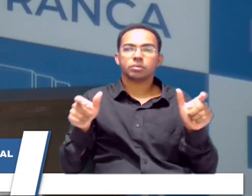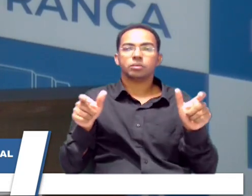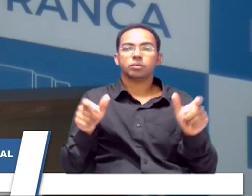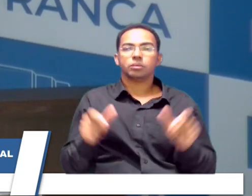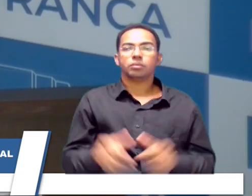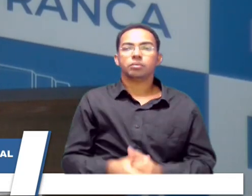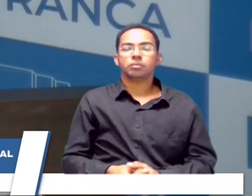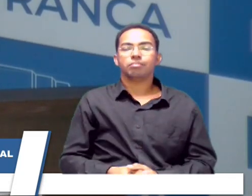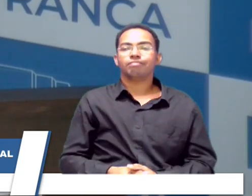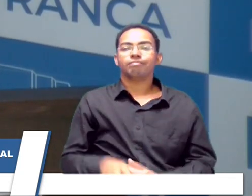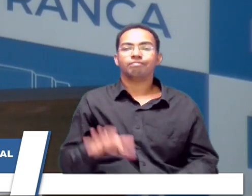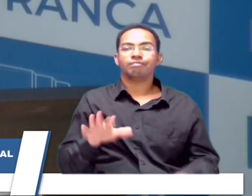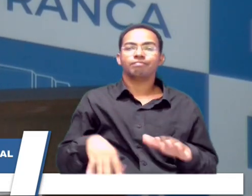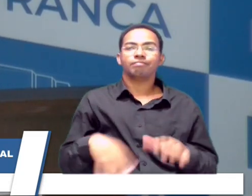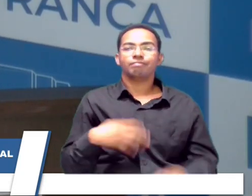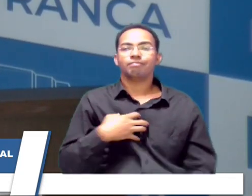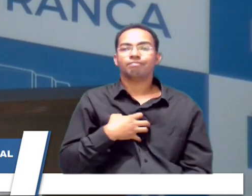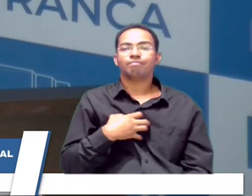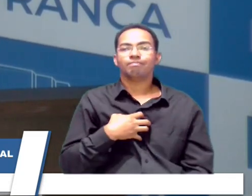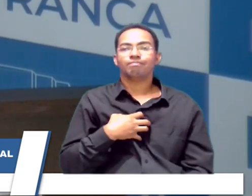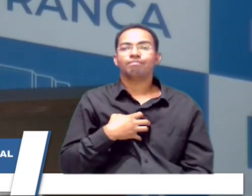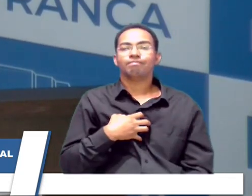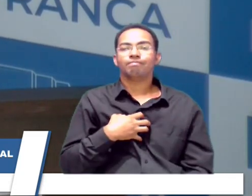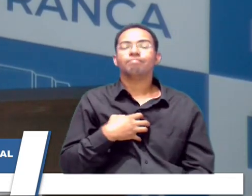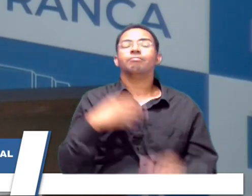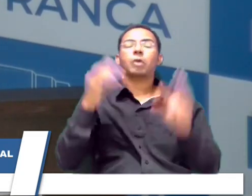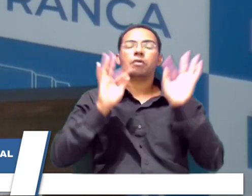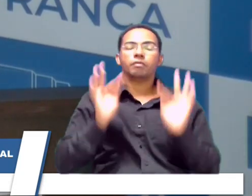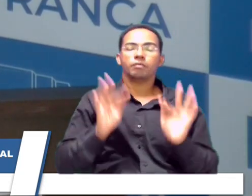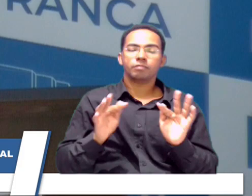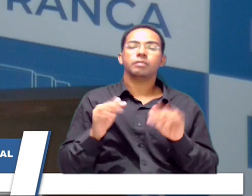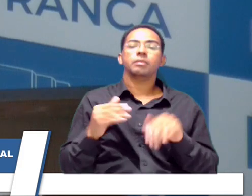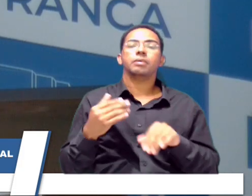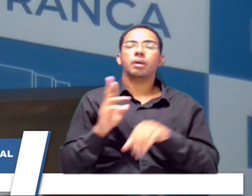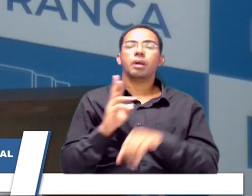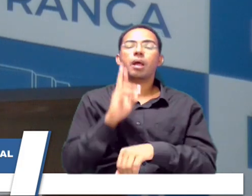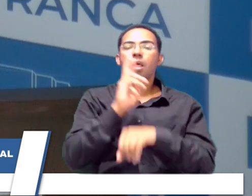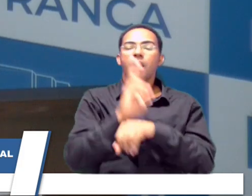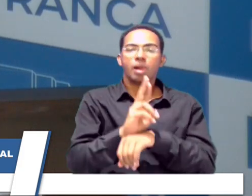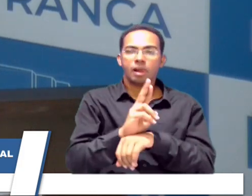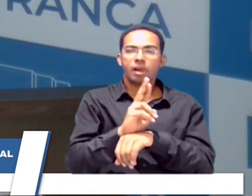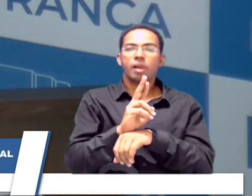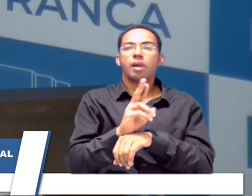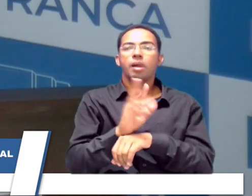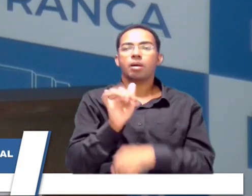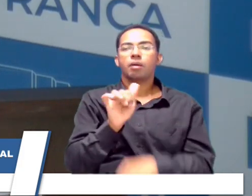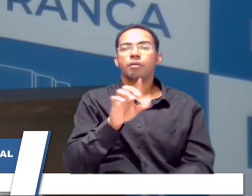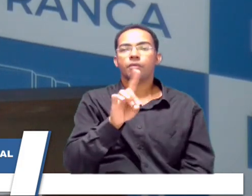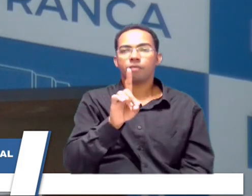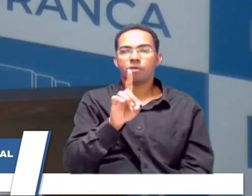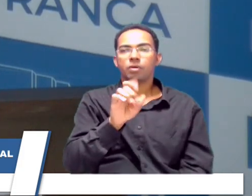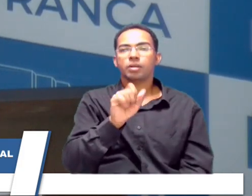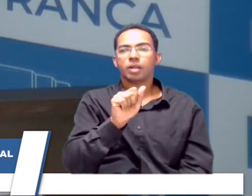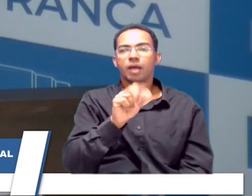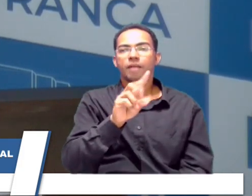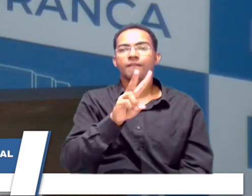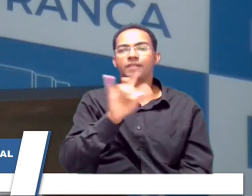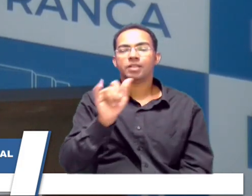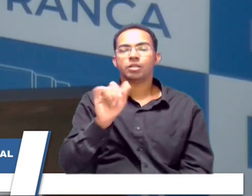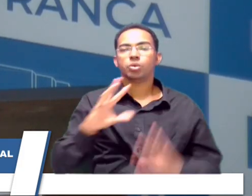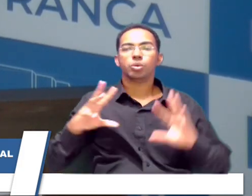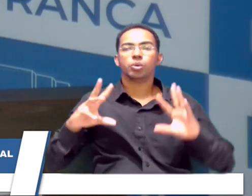Eu estou muito feliz de estar aqui hoje, podendo representar a Flor da Vida e tudo que ela é e tudo que